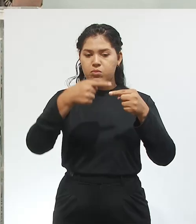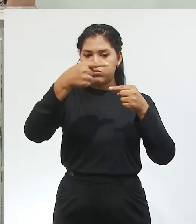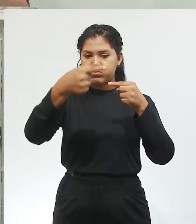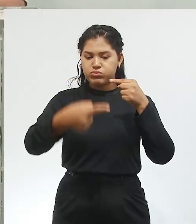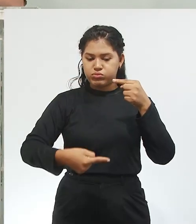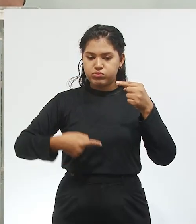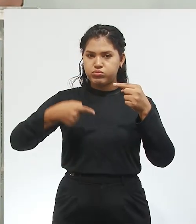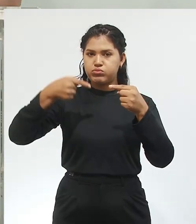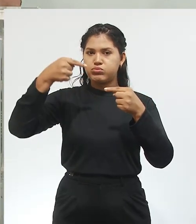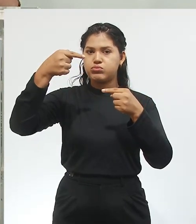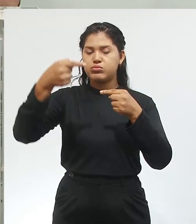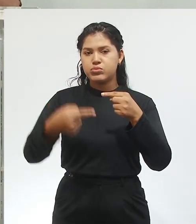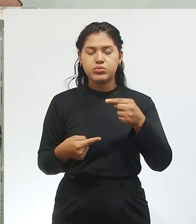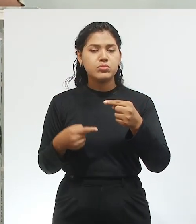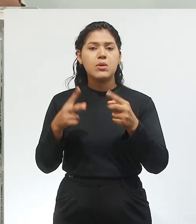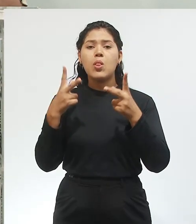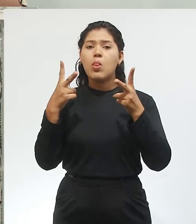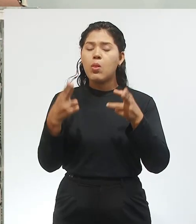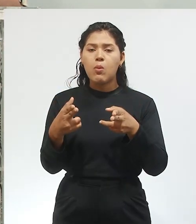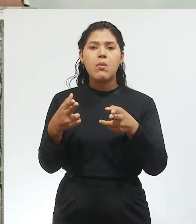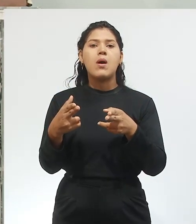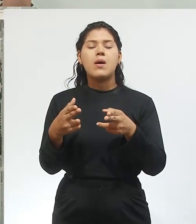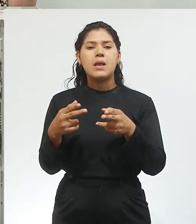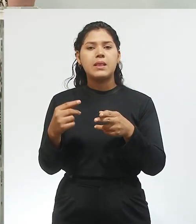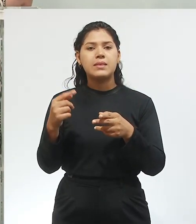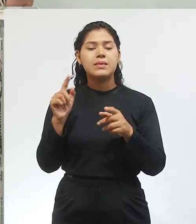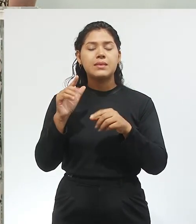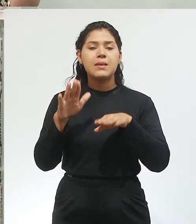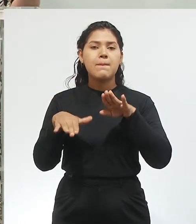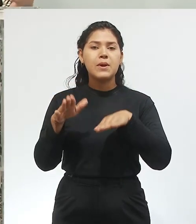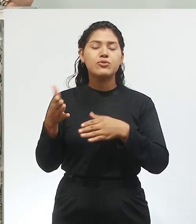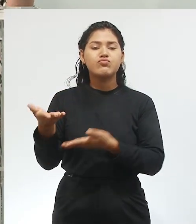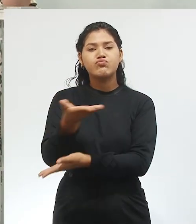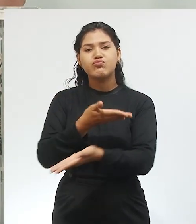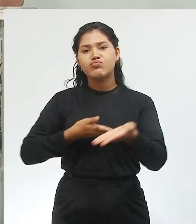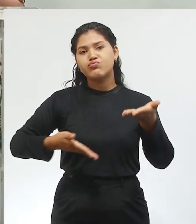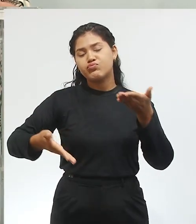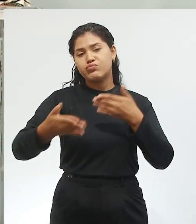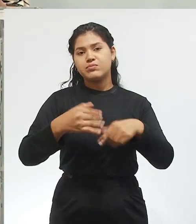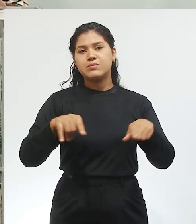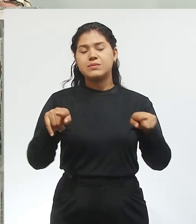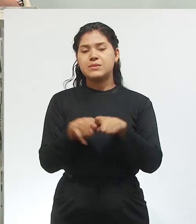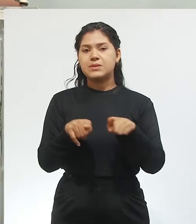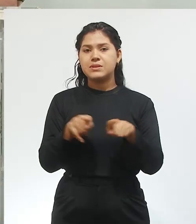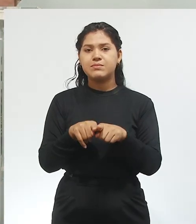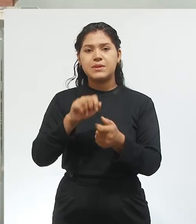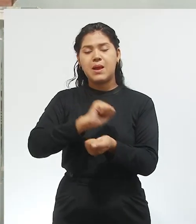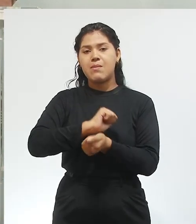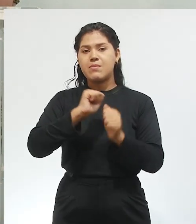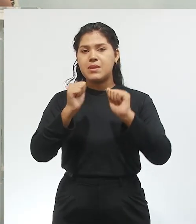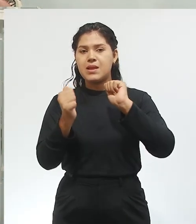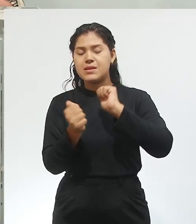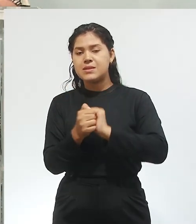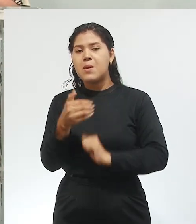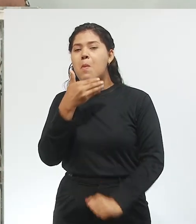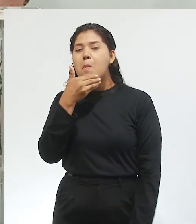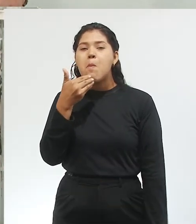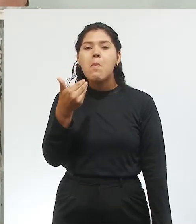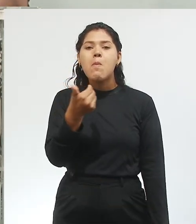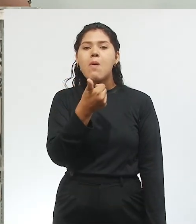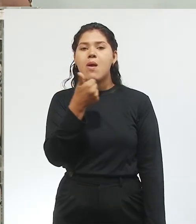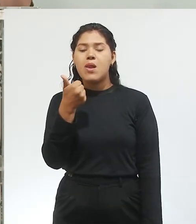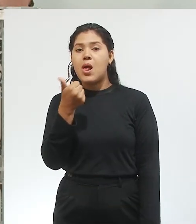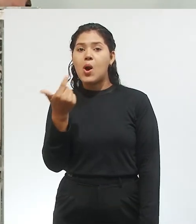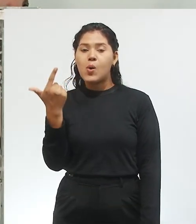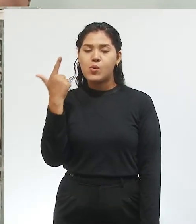espiral, né? Ele vai andando de acordo com como as cabeças pensantes vão tendo mais ideias, vão ajustando aqui e ali, até